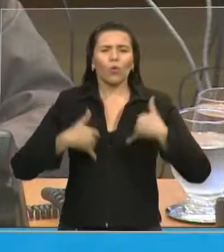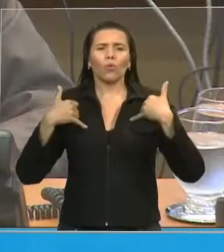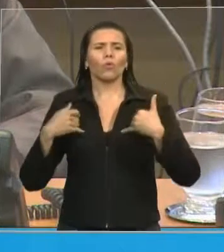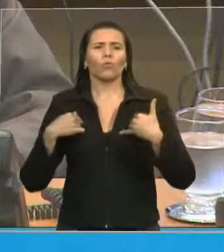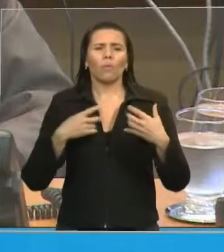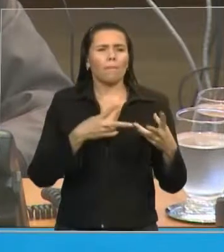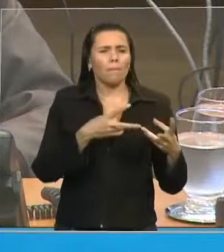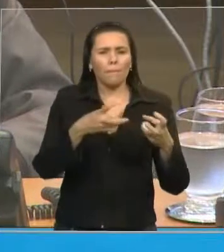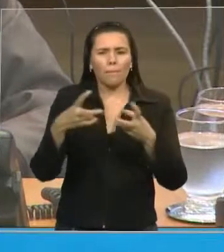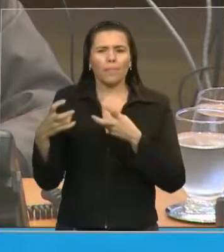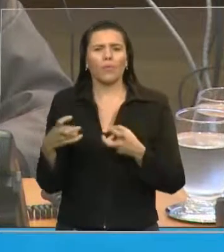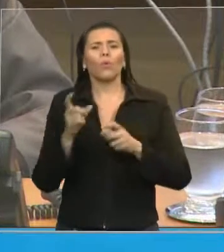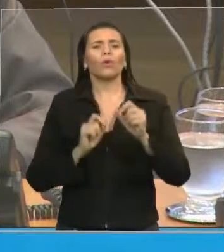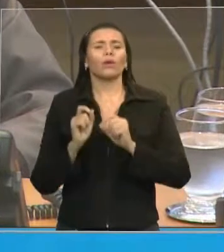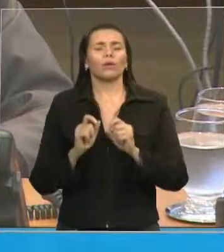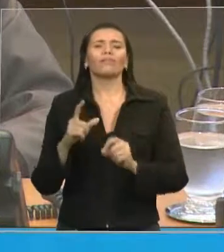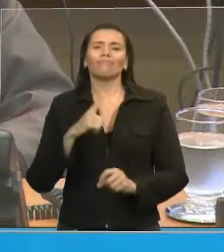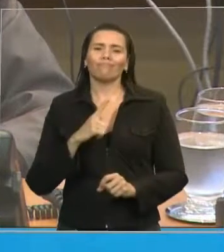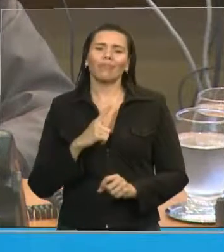nesta caminhada,